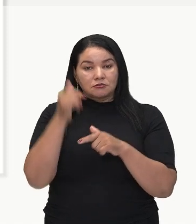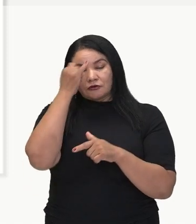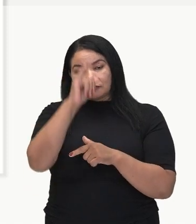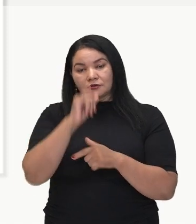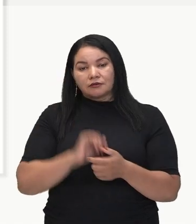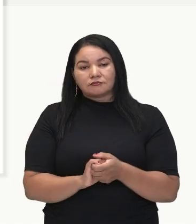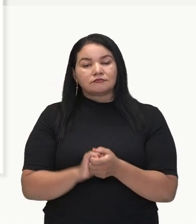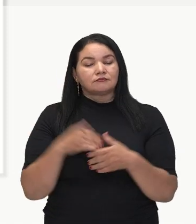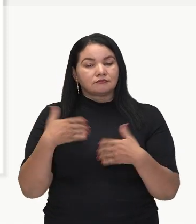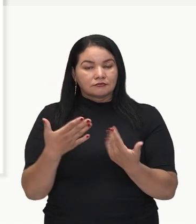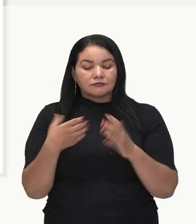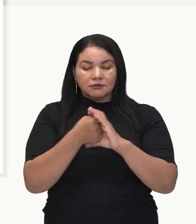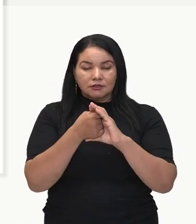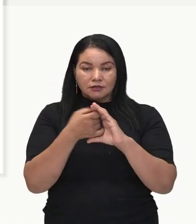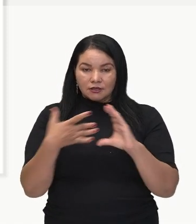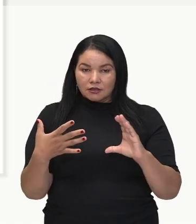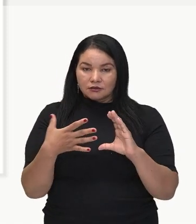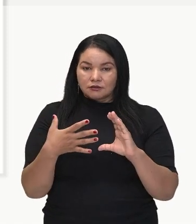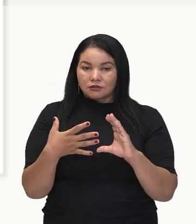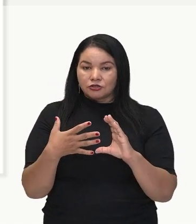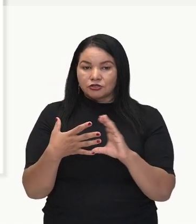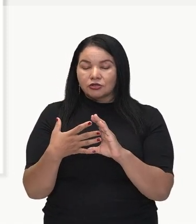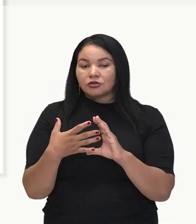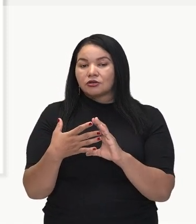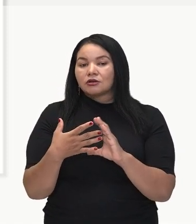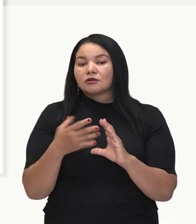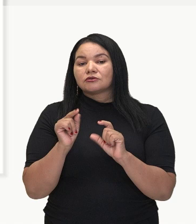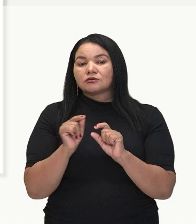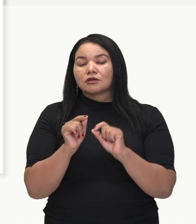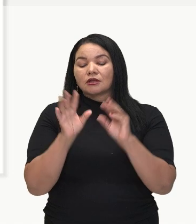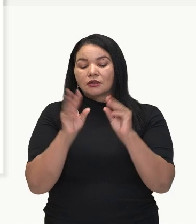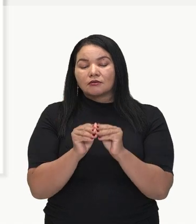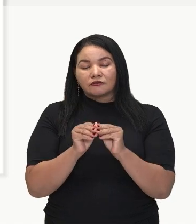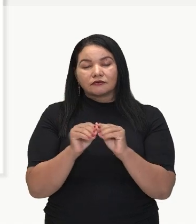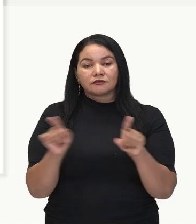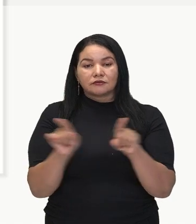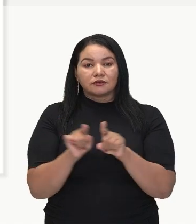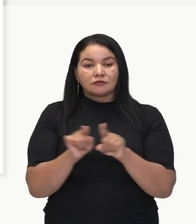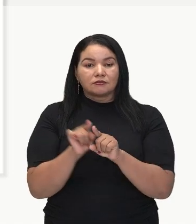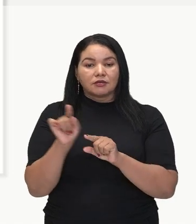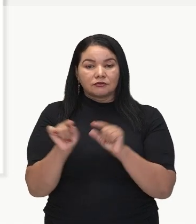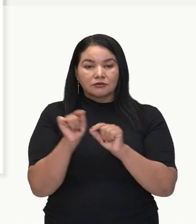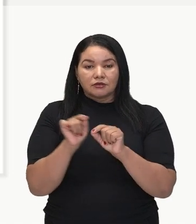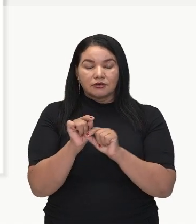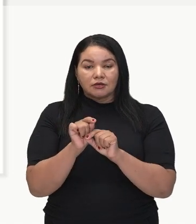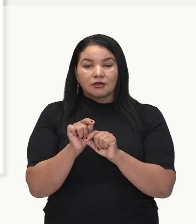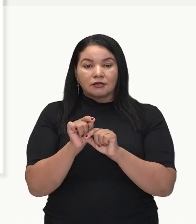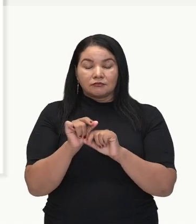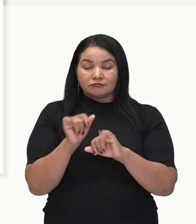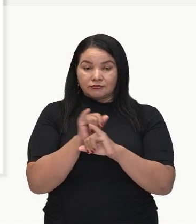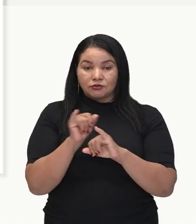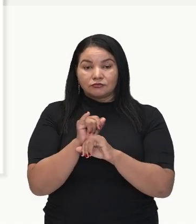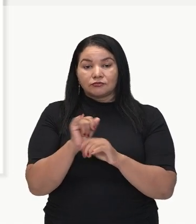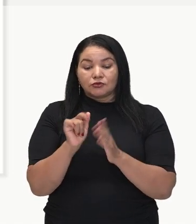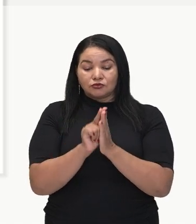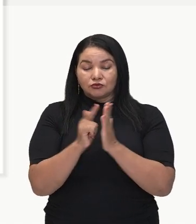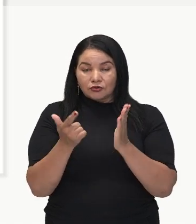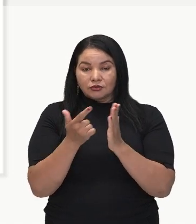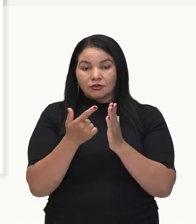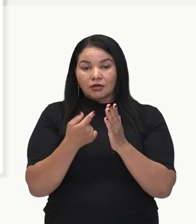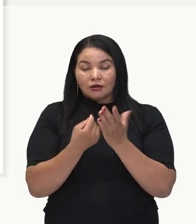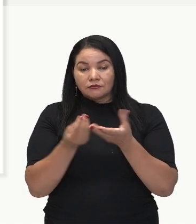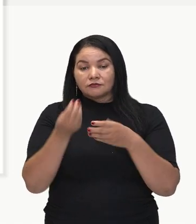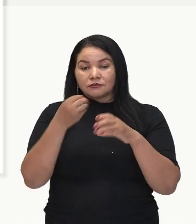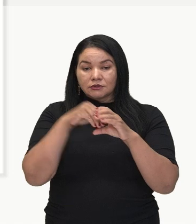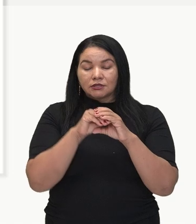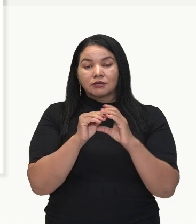características da abreviação também na imprensa. Eles utilizam ali para caber ali no